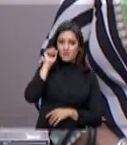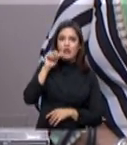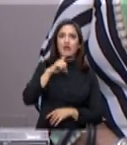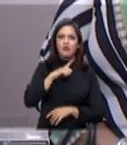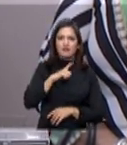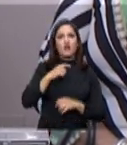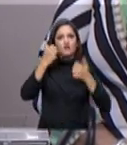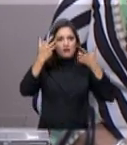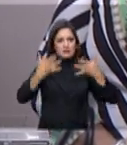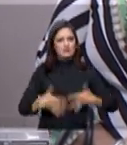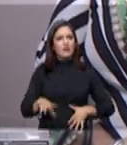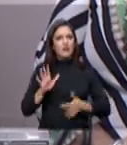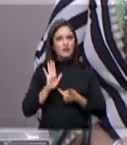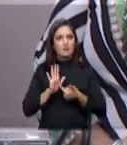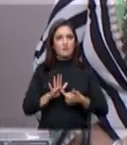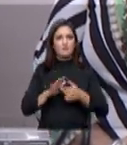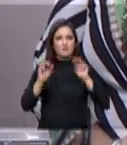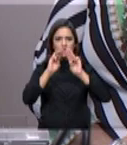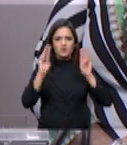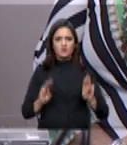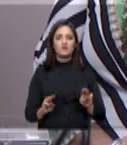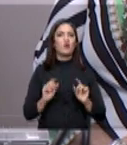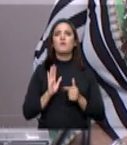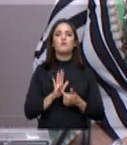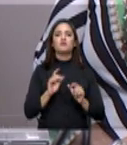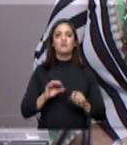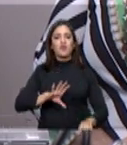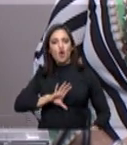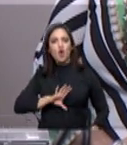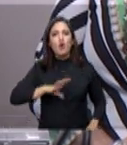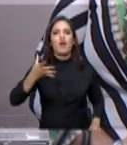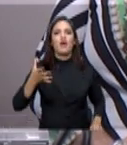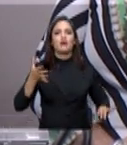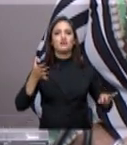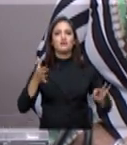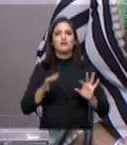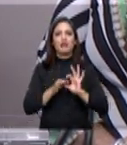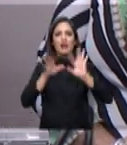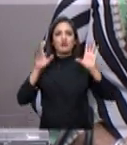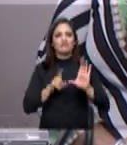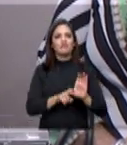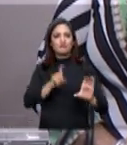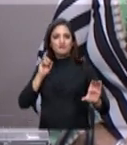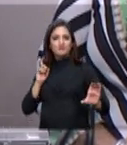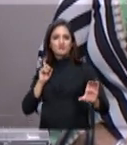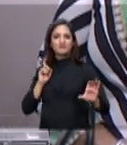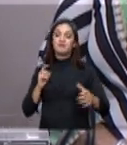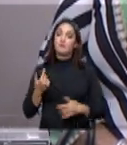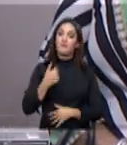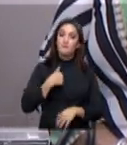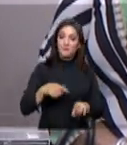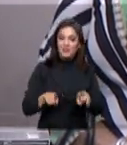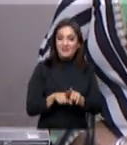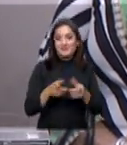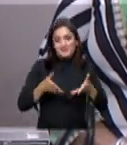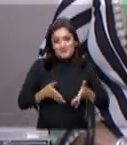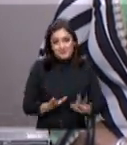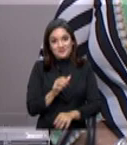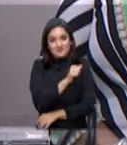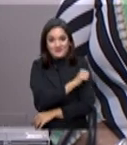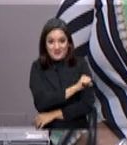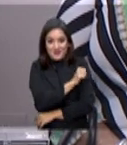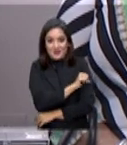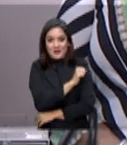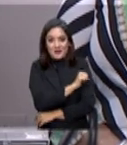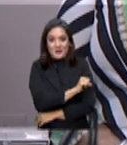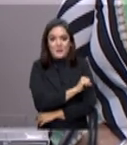está retratado lá dentro, é a história da coragem e da independência. Quero dizer também, como carioca, aqui temos muitos cariocas,